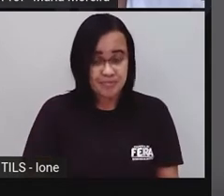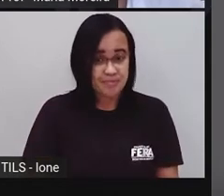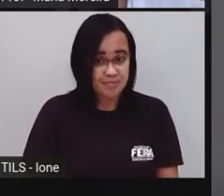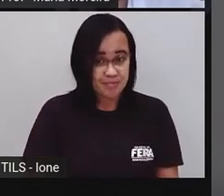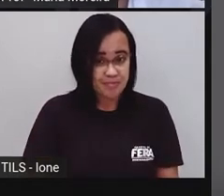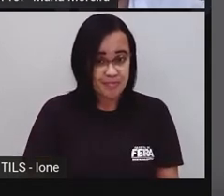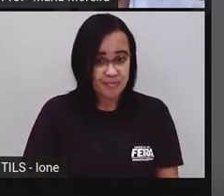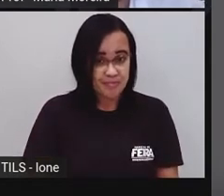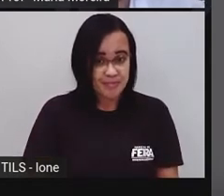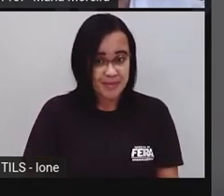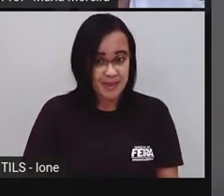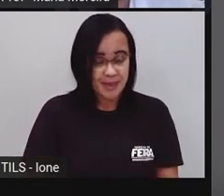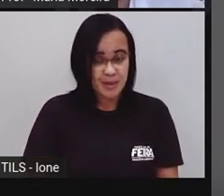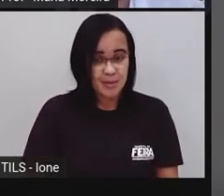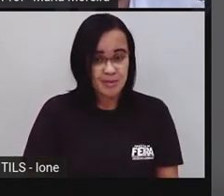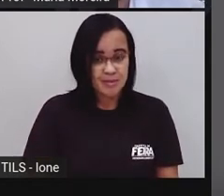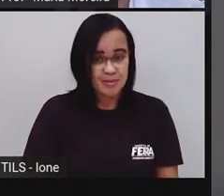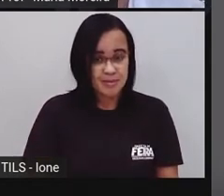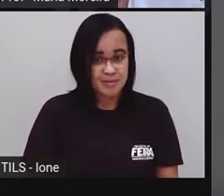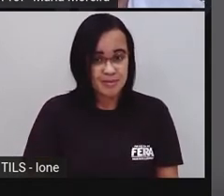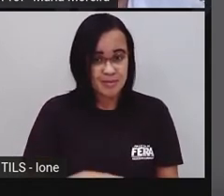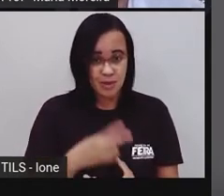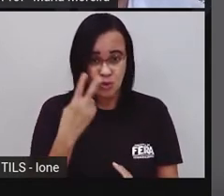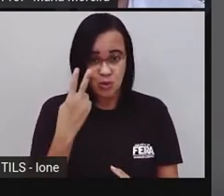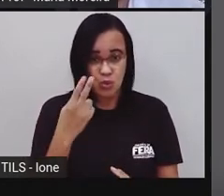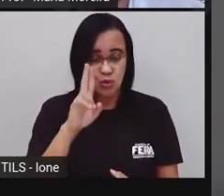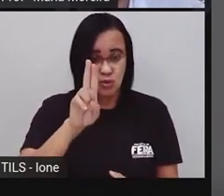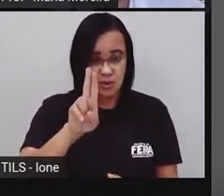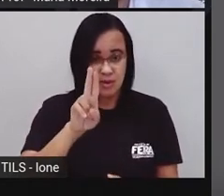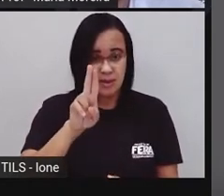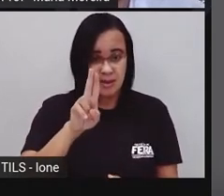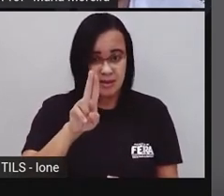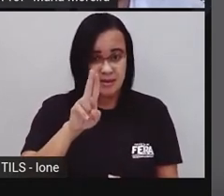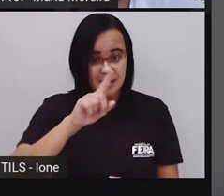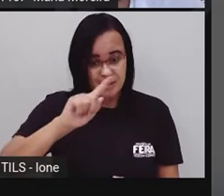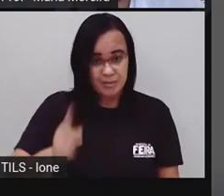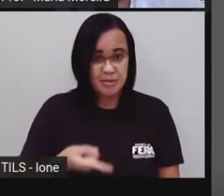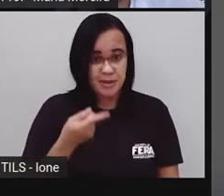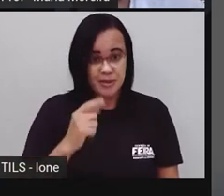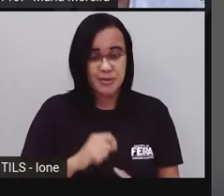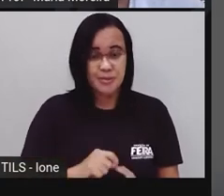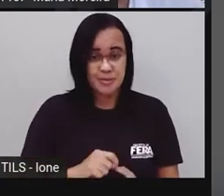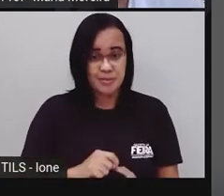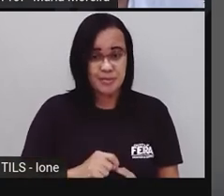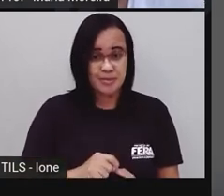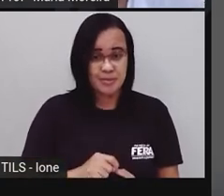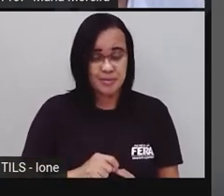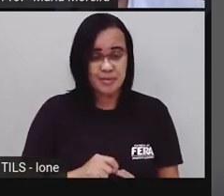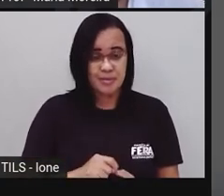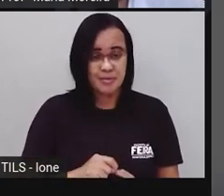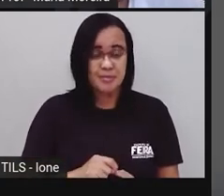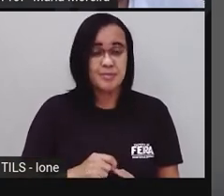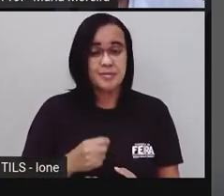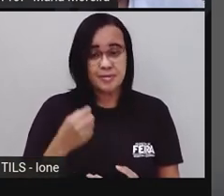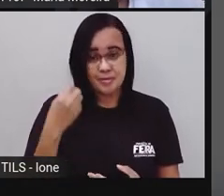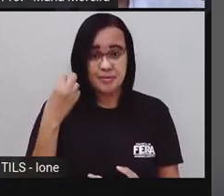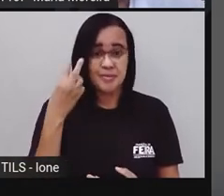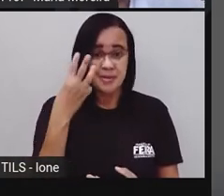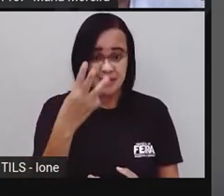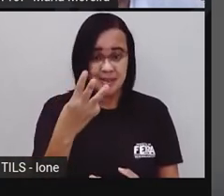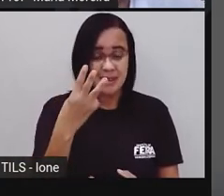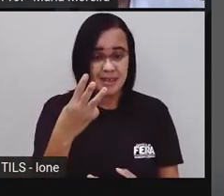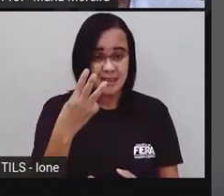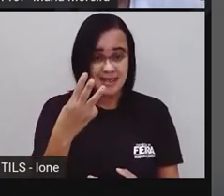milhar dois 300 quantas centenas aqui ó três 20